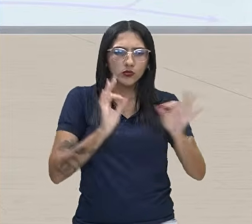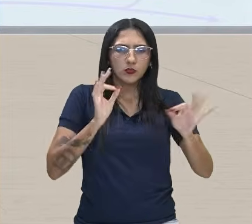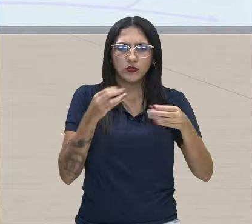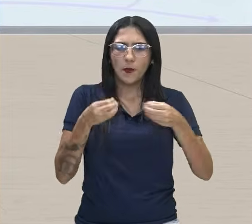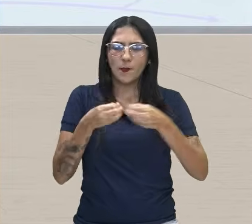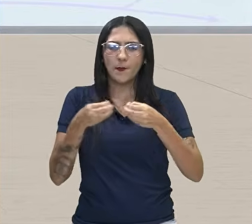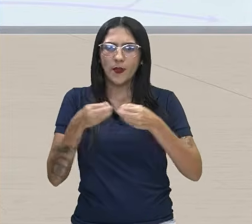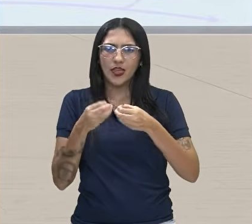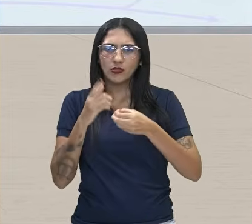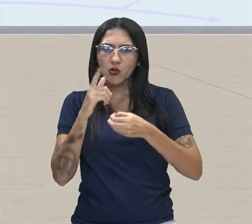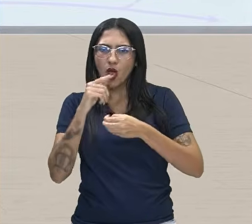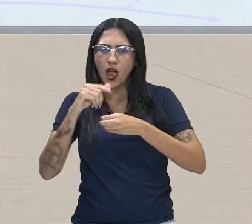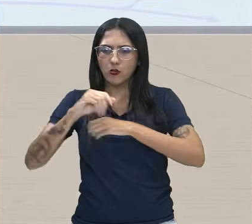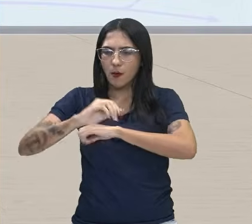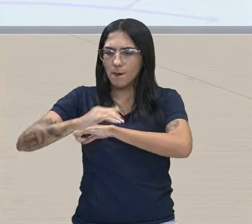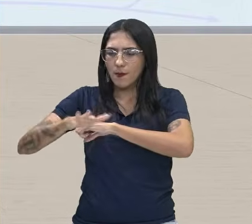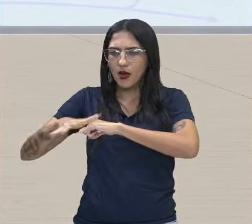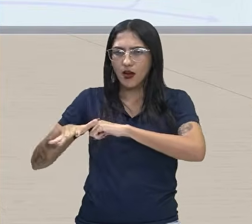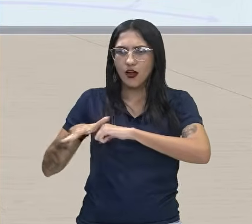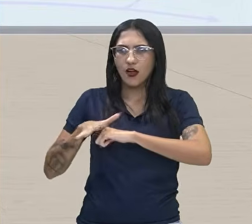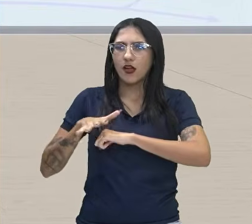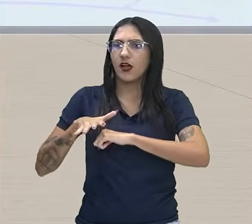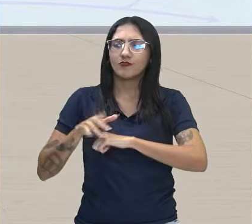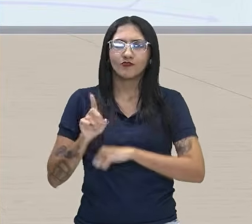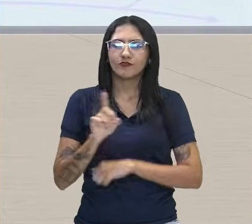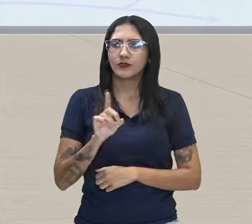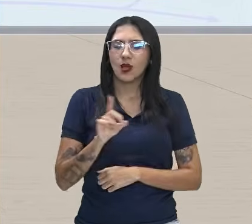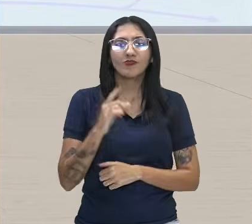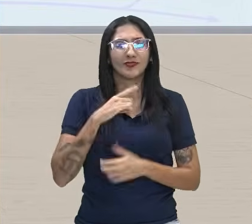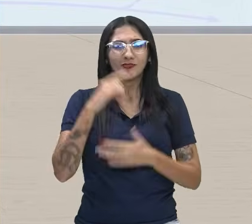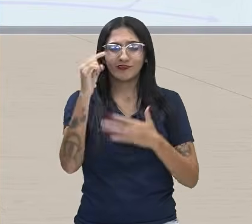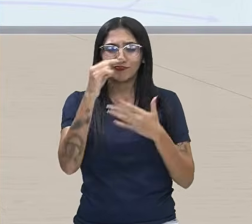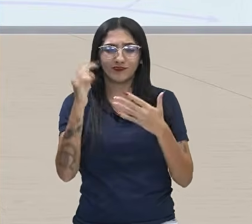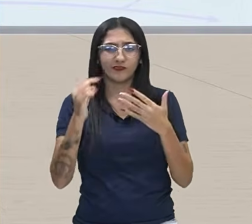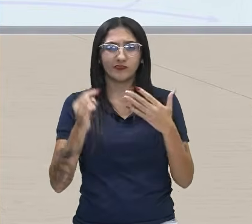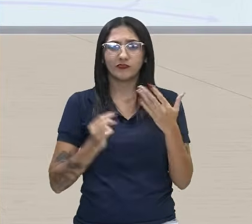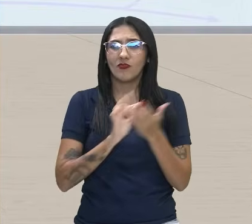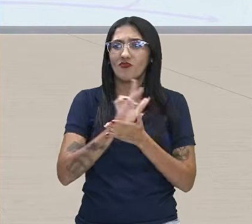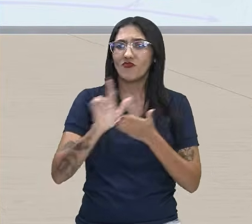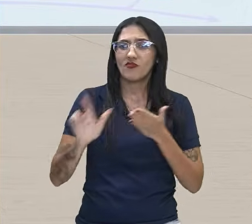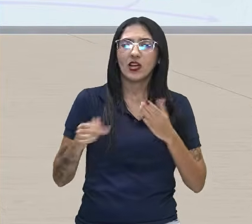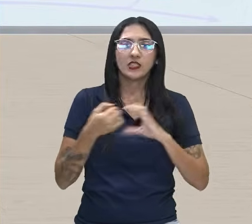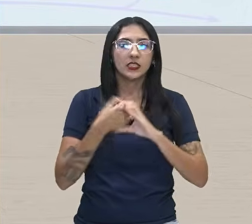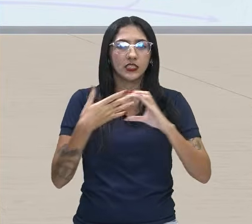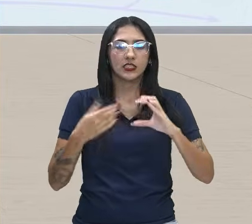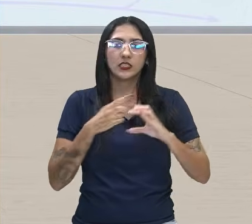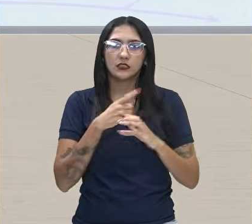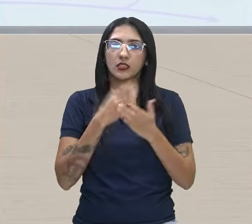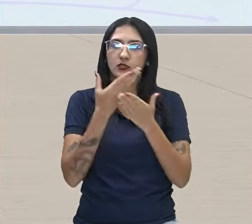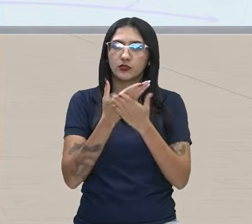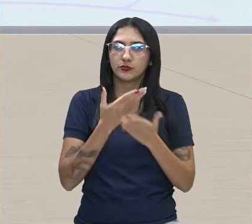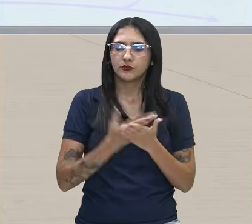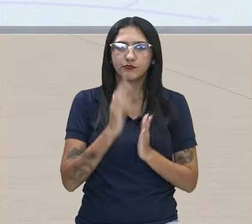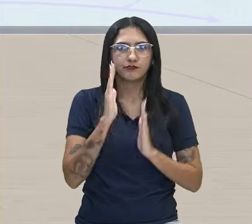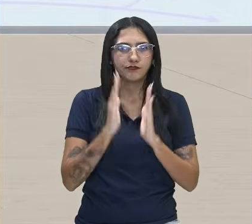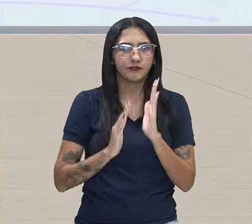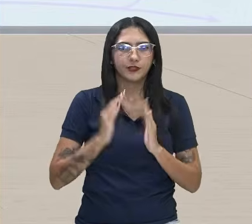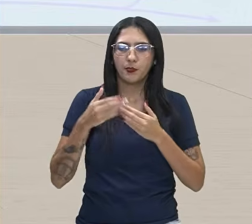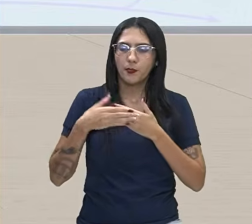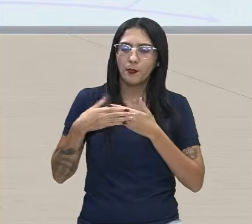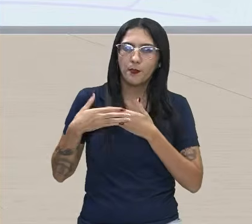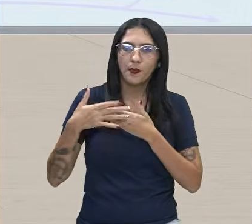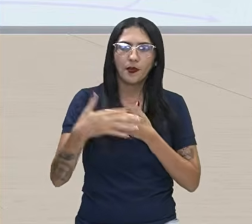da continentalidade, da maritimidade. Não, gente, são vários fatores que são estudados durante um longo período para